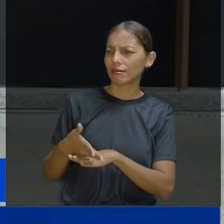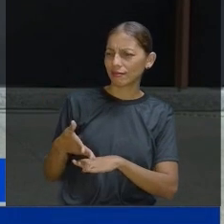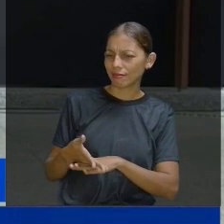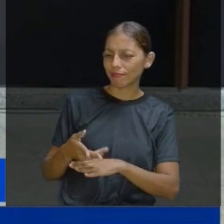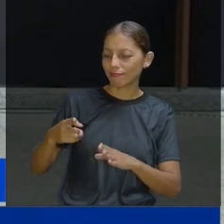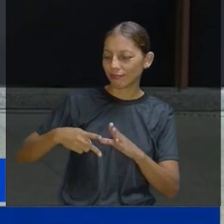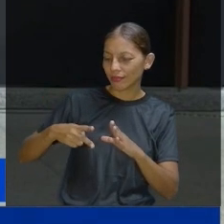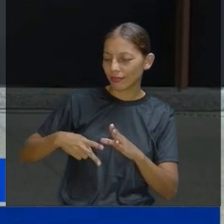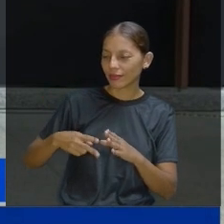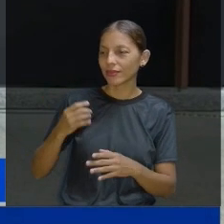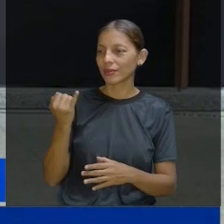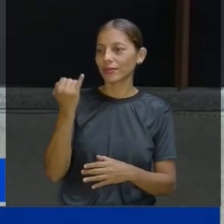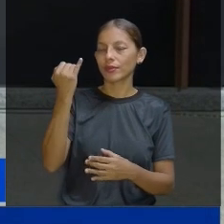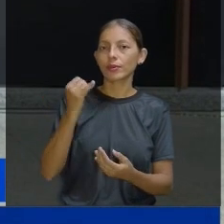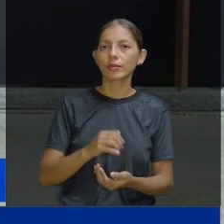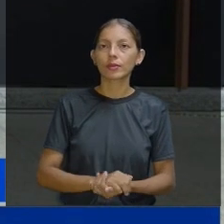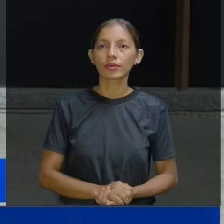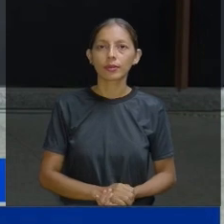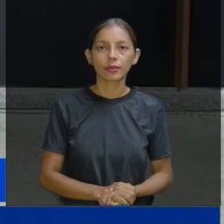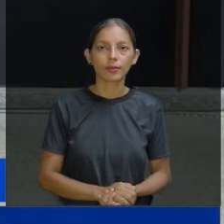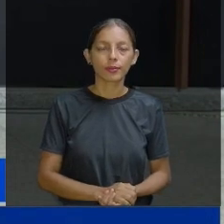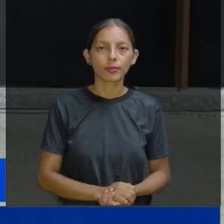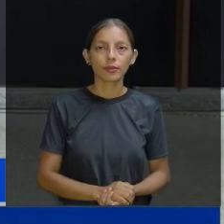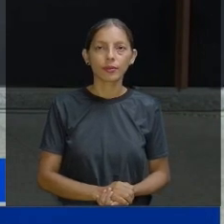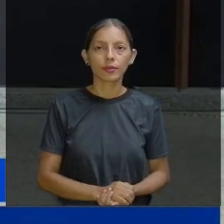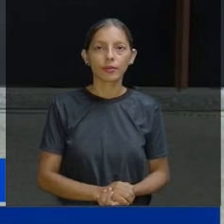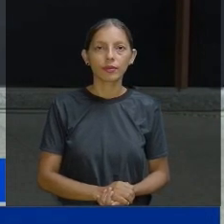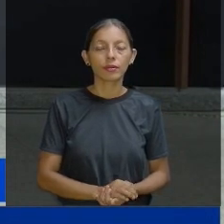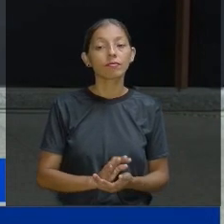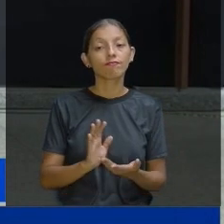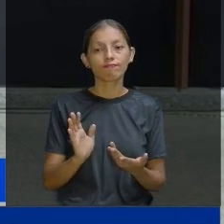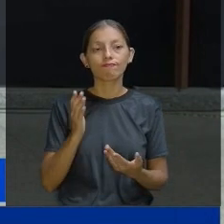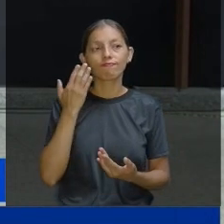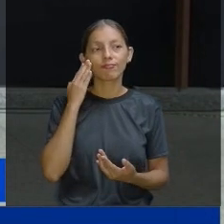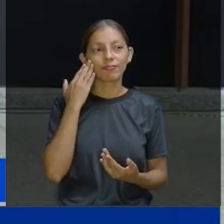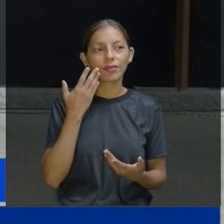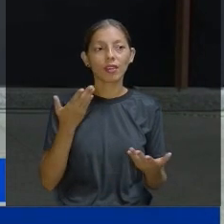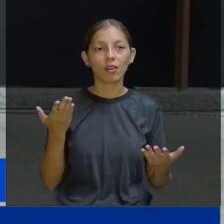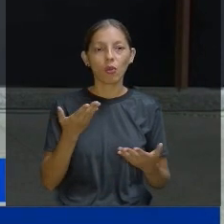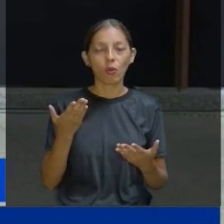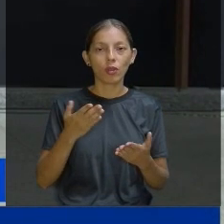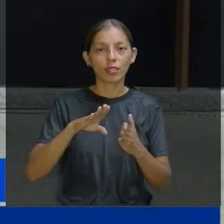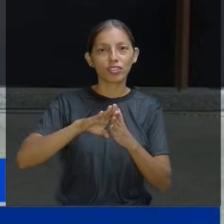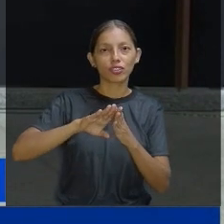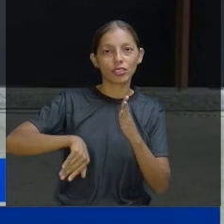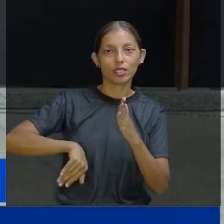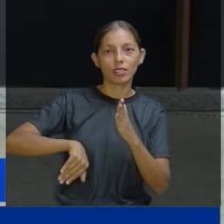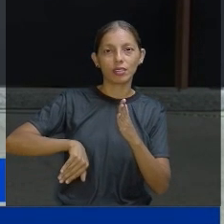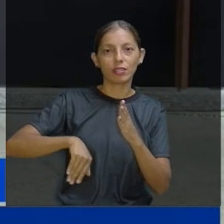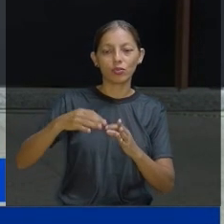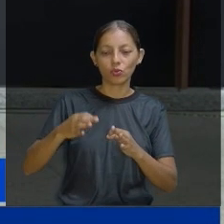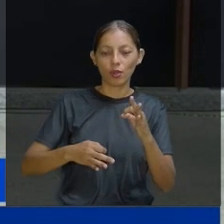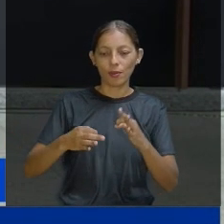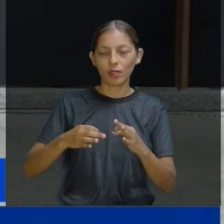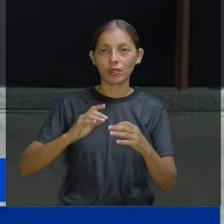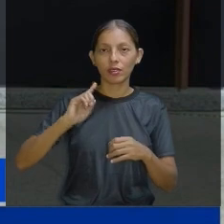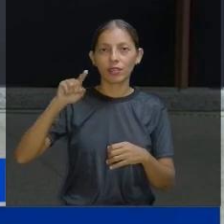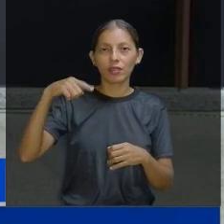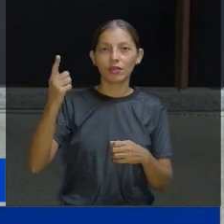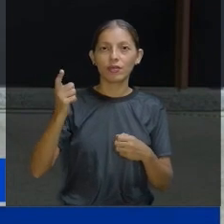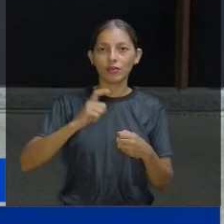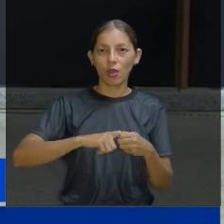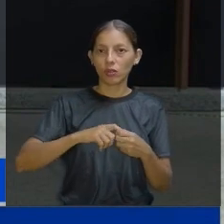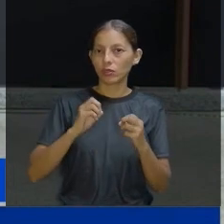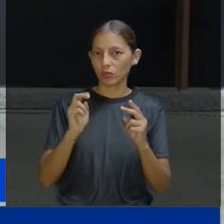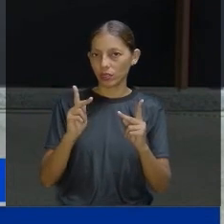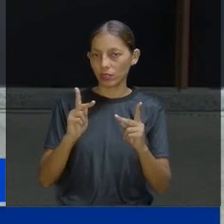assim, Milene, nós vamos suspender esse julgamento, então, e na próxima sessão vamos dar vistas à doutora Sara,